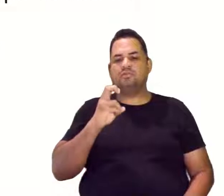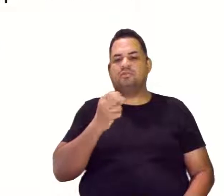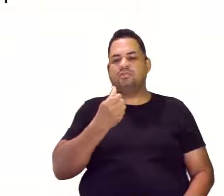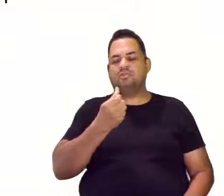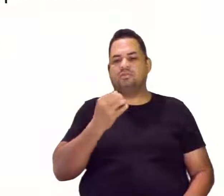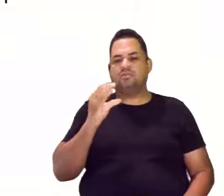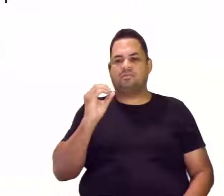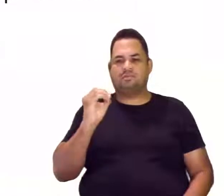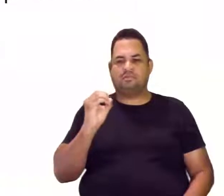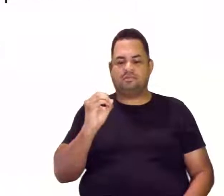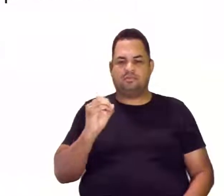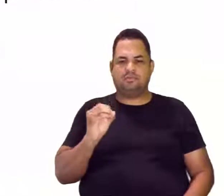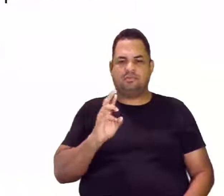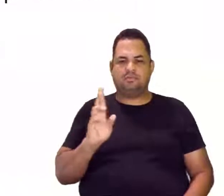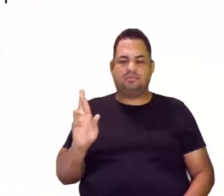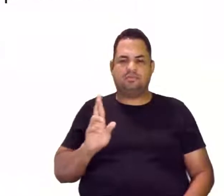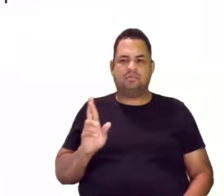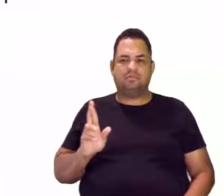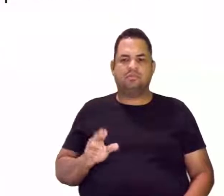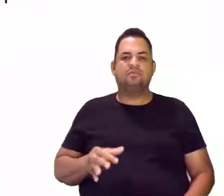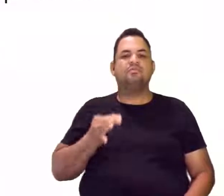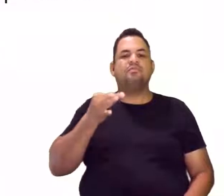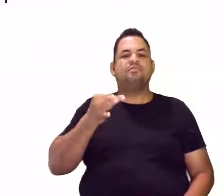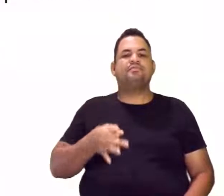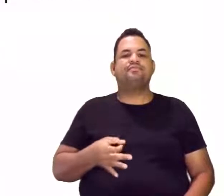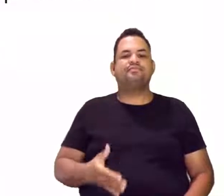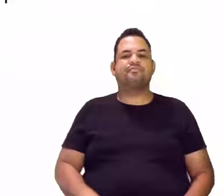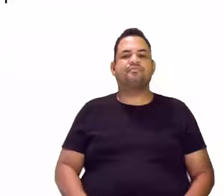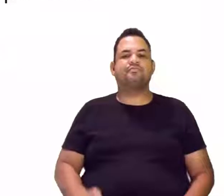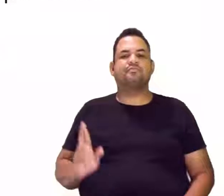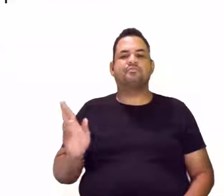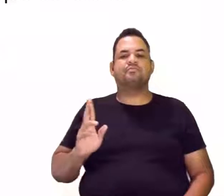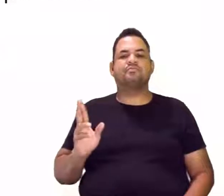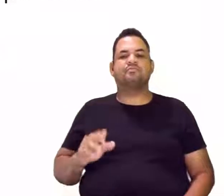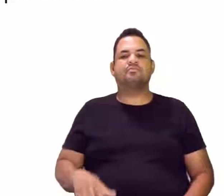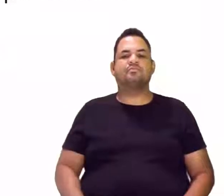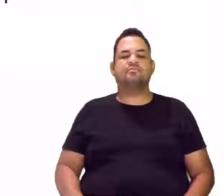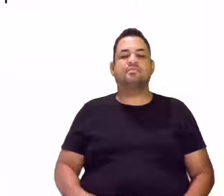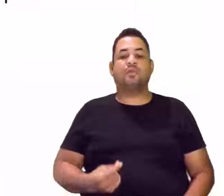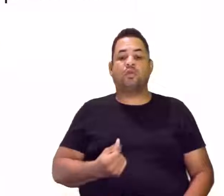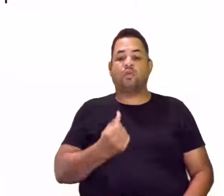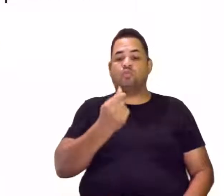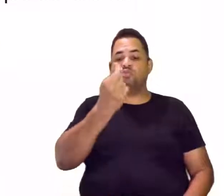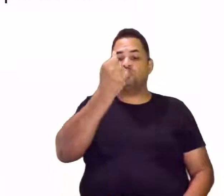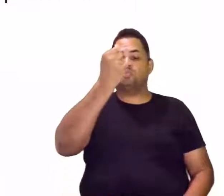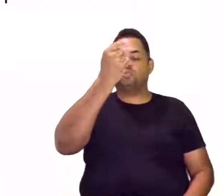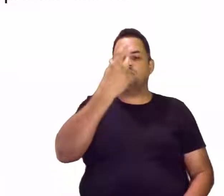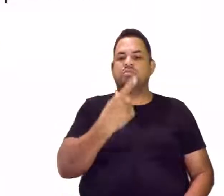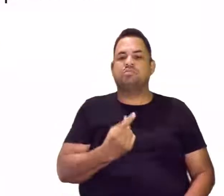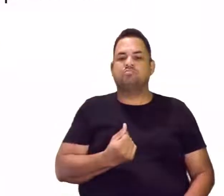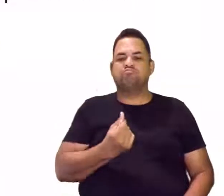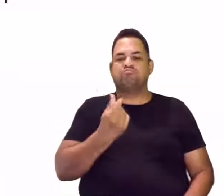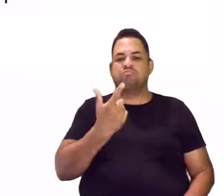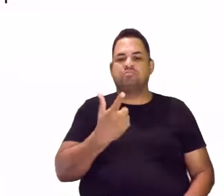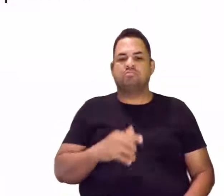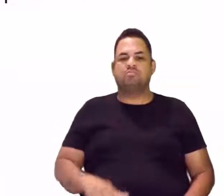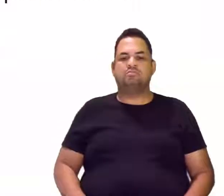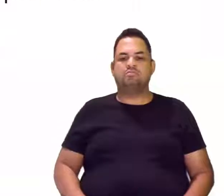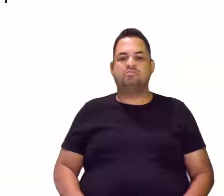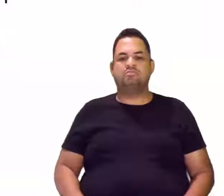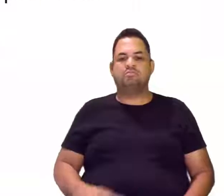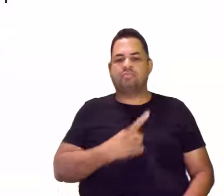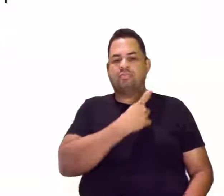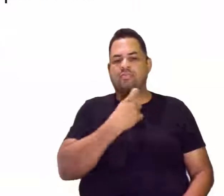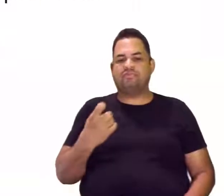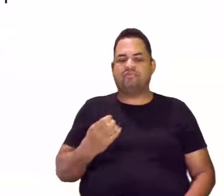Isso, 2.560 reais. Certo? Então, quem teve o maior lucro aqui, o maior destaque foi o nosso